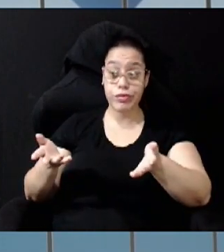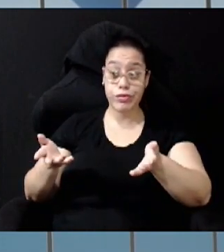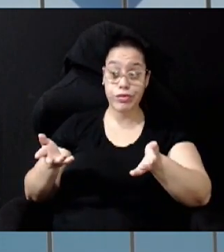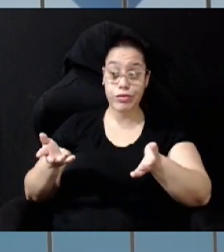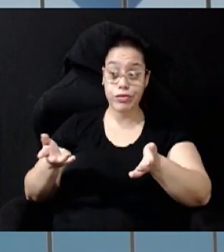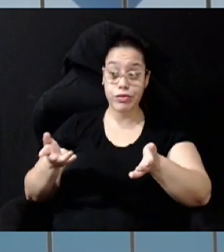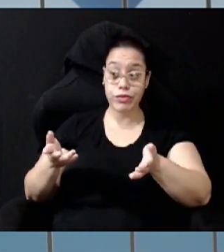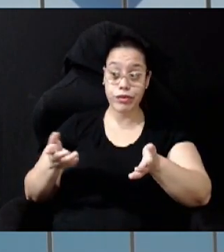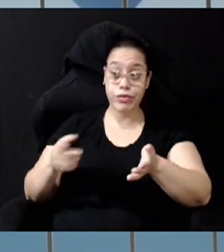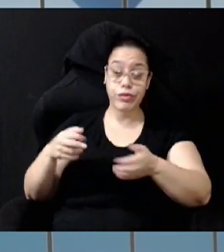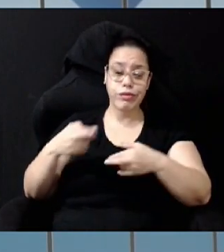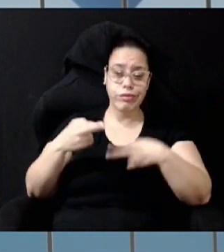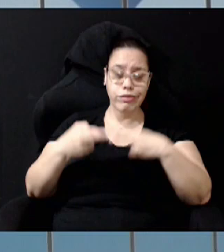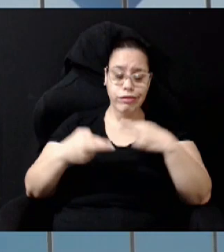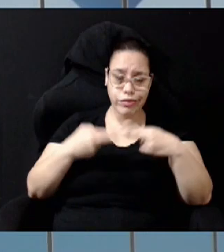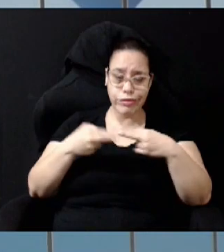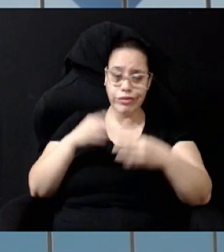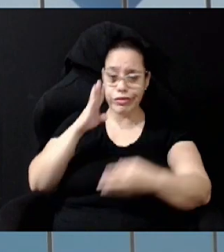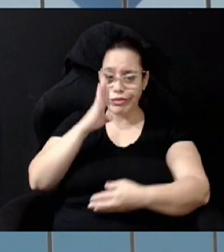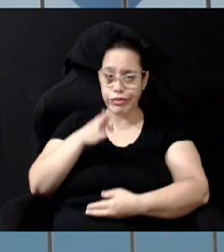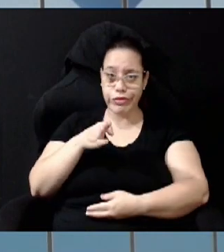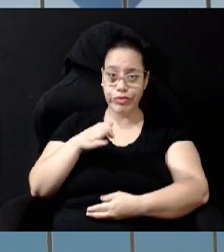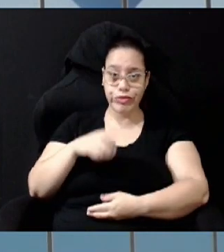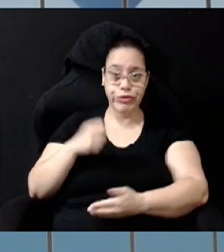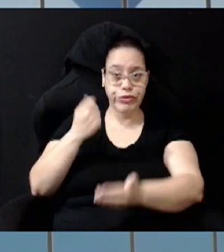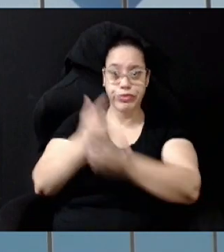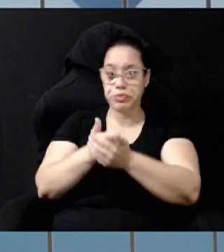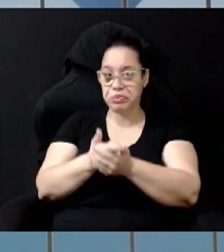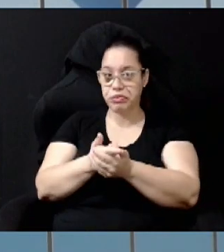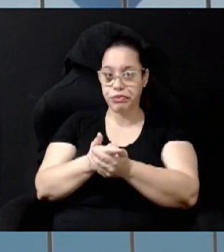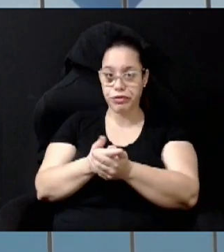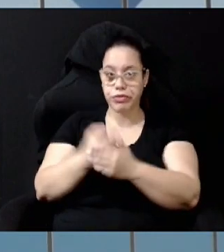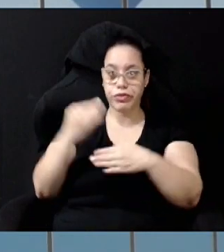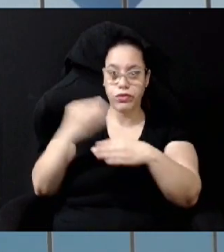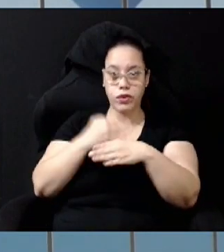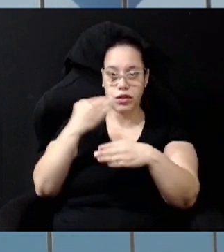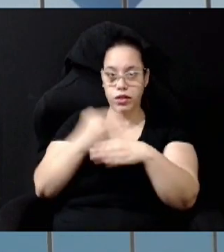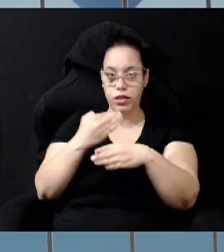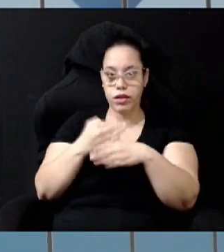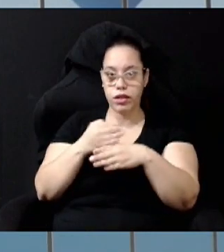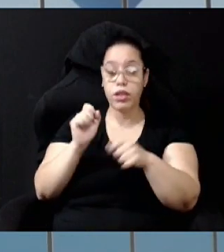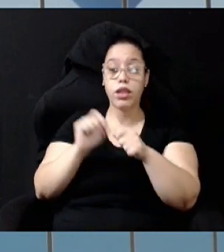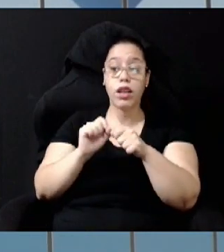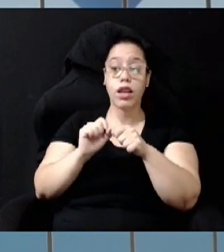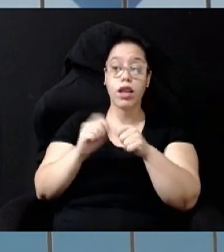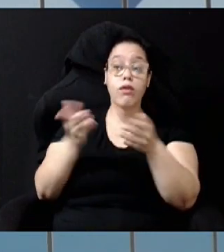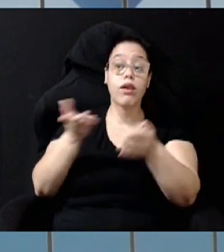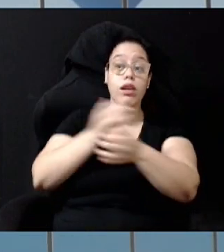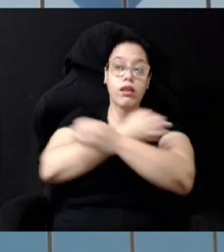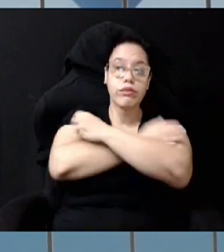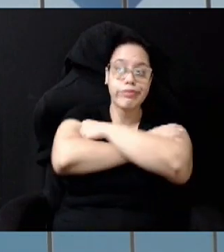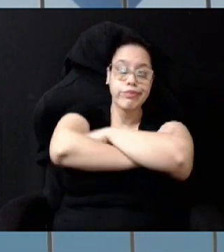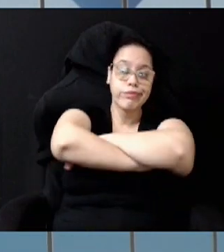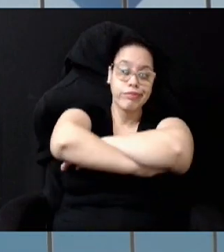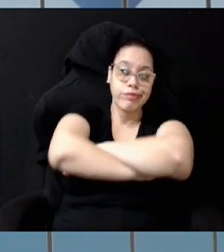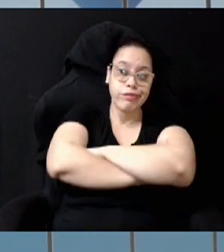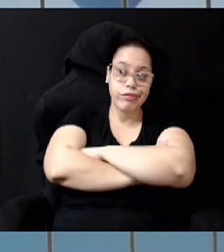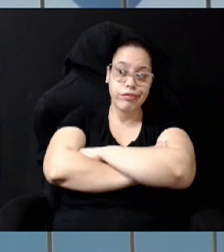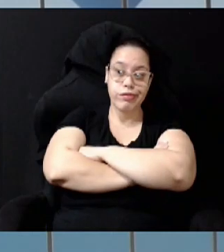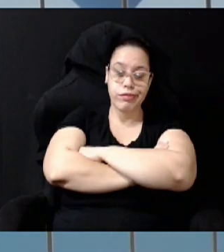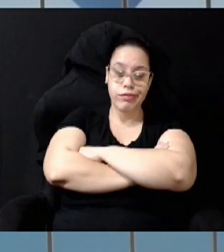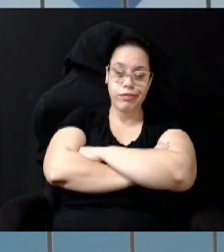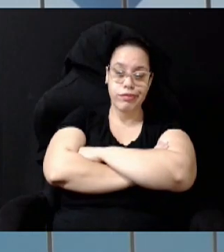fiscalização imediata, porque depois que a pessoa comprou, construiu, o que você faz? Né? Você tem que olhar também para essa parte da